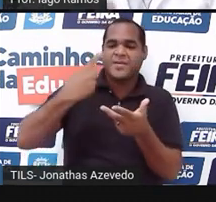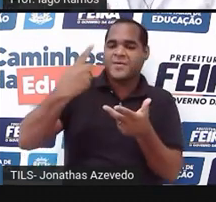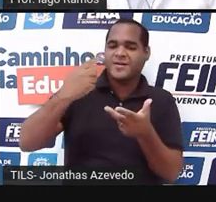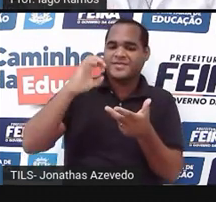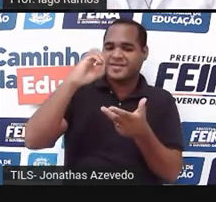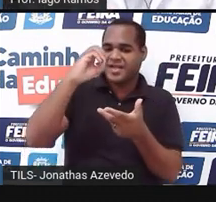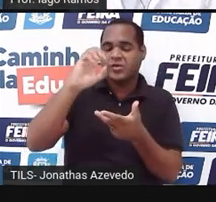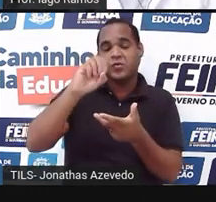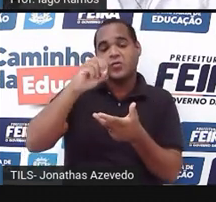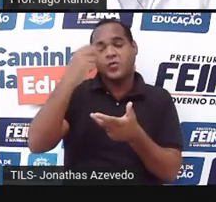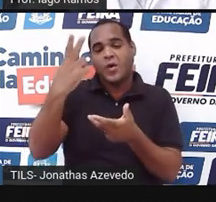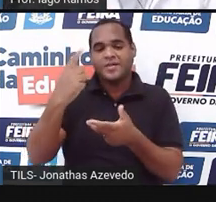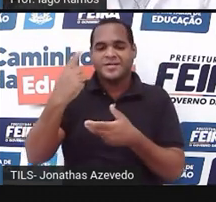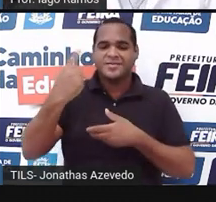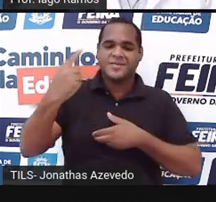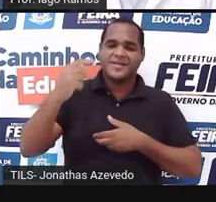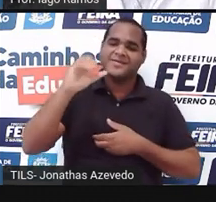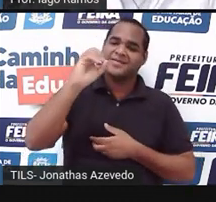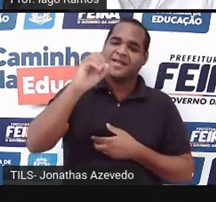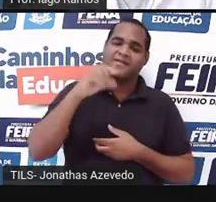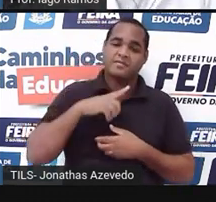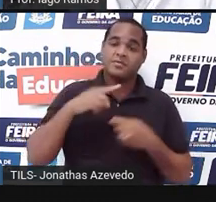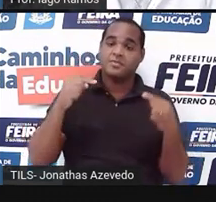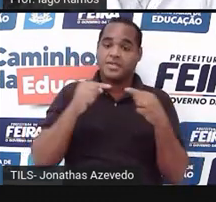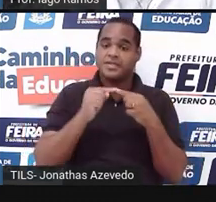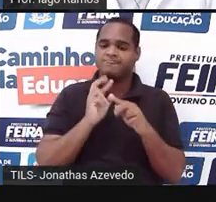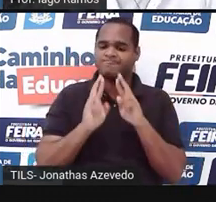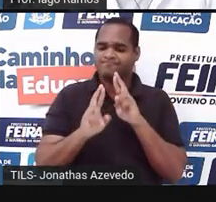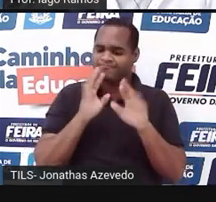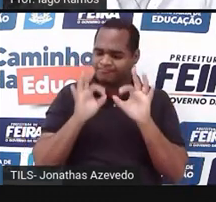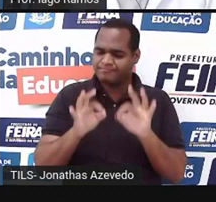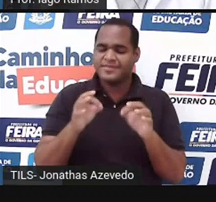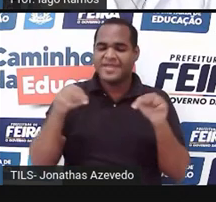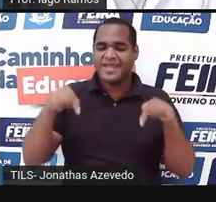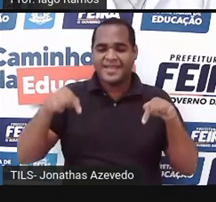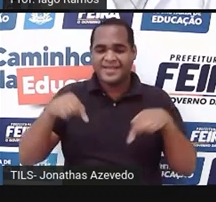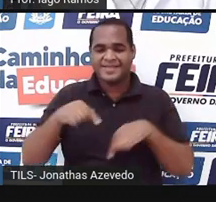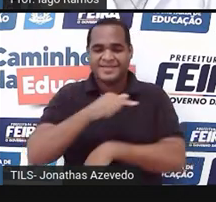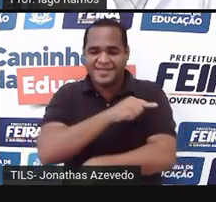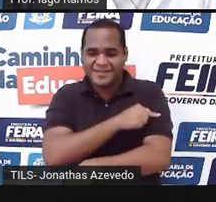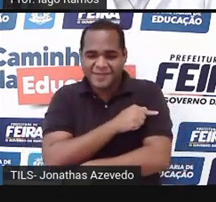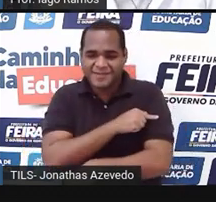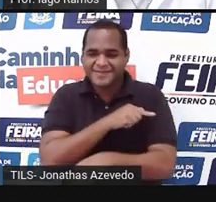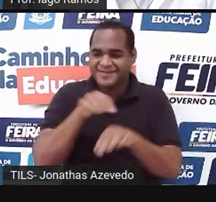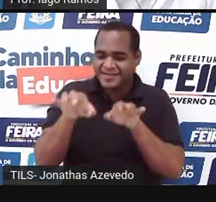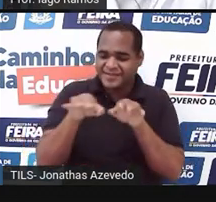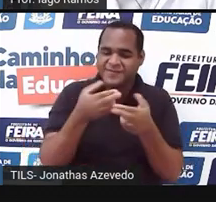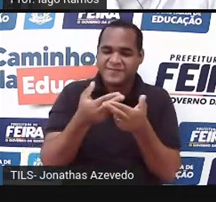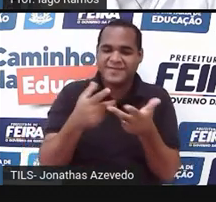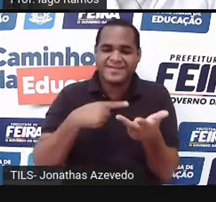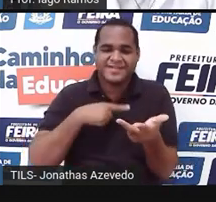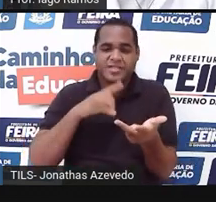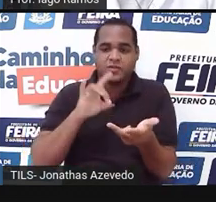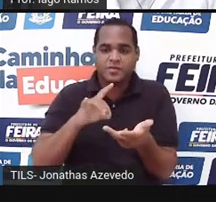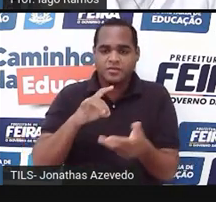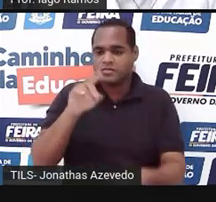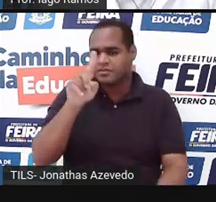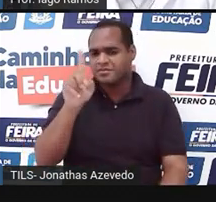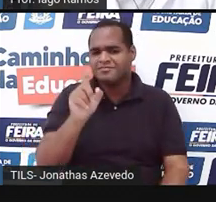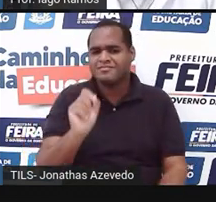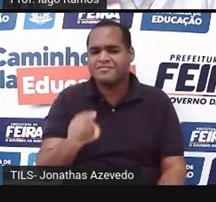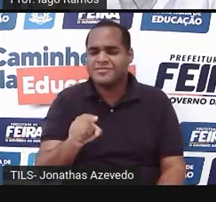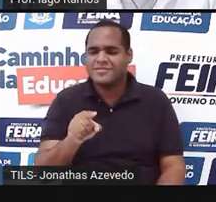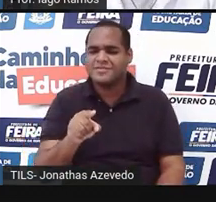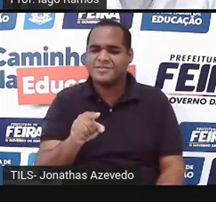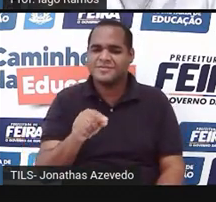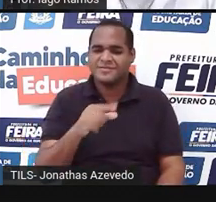ou equações do 1º grau com uma incógnita Porque aqui no sétimo ano a gente só resolve com uma incógnita incógnita